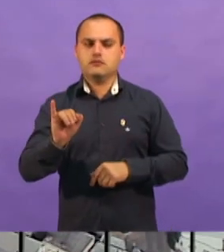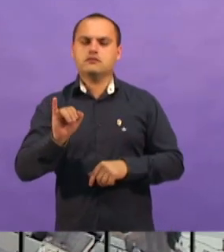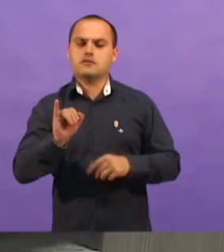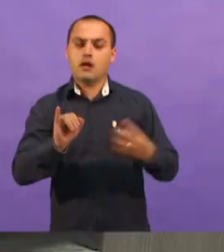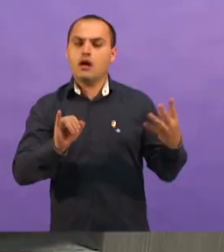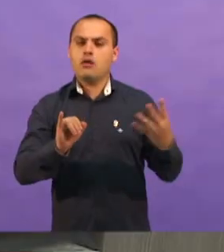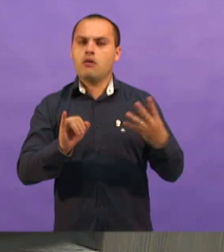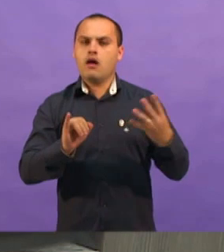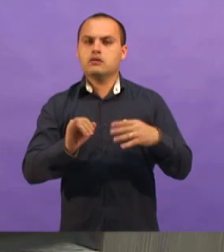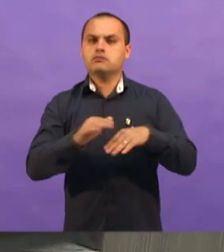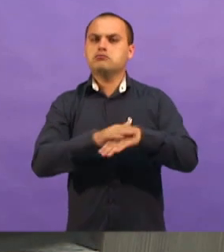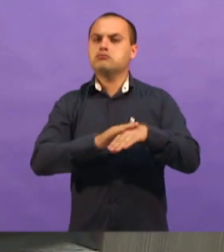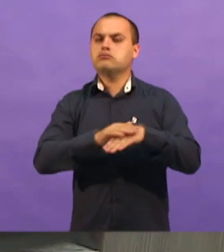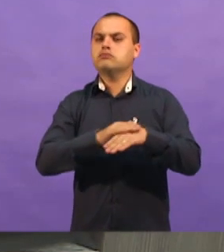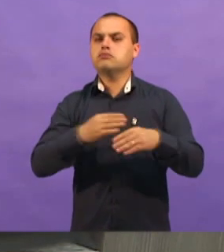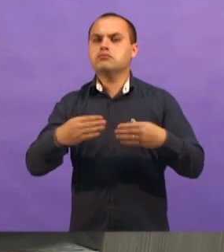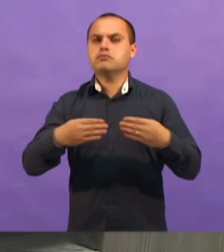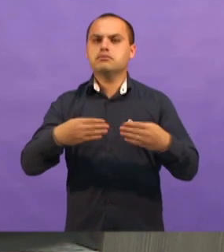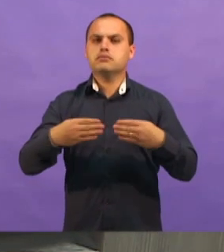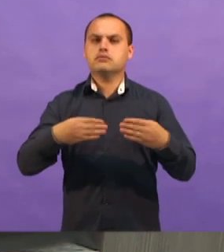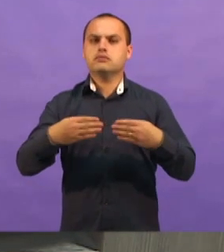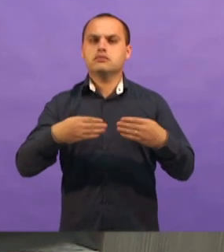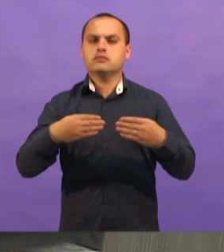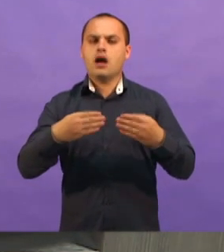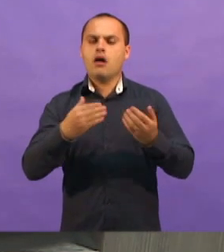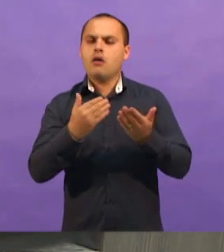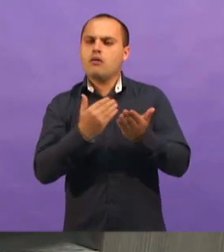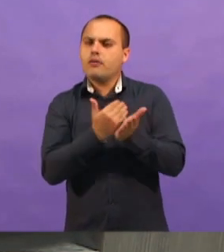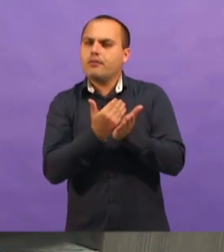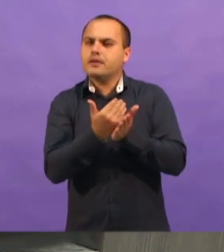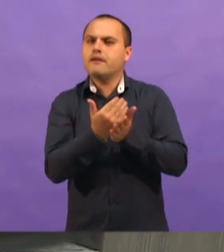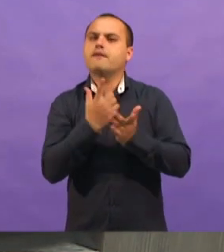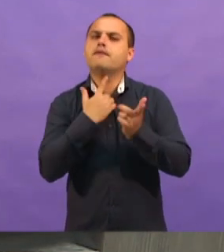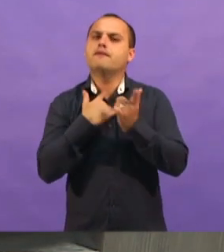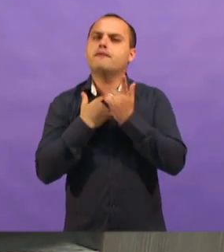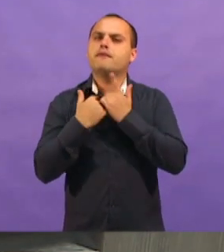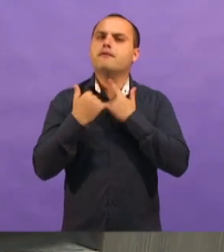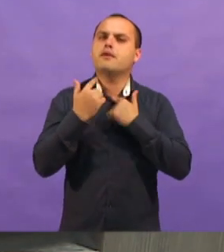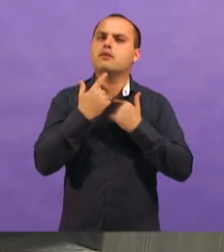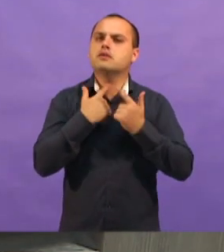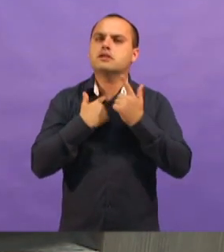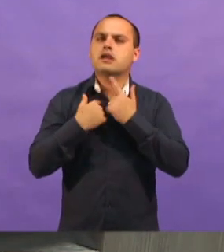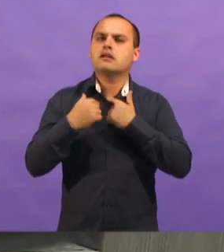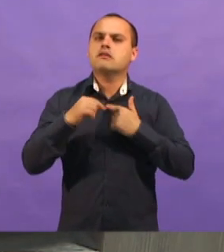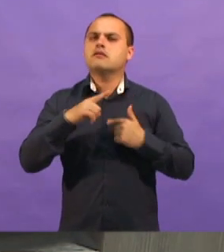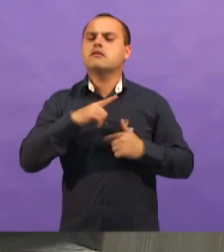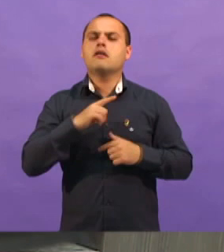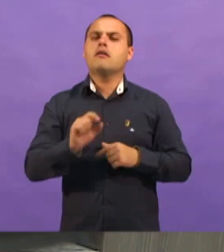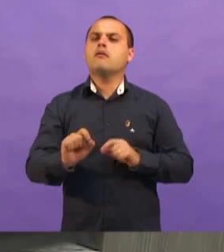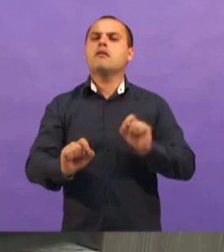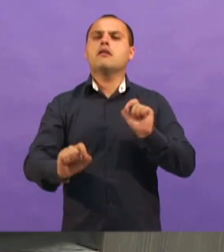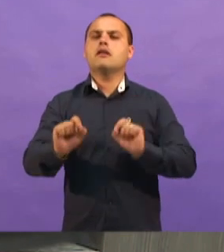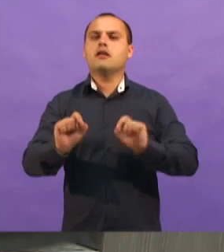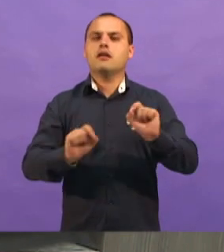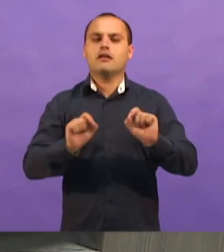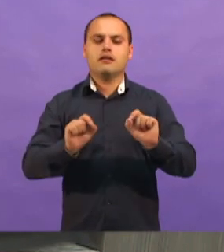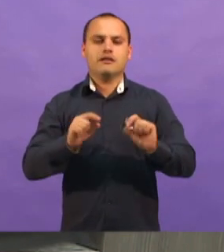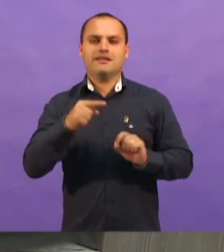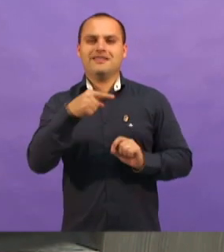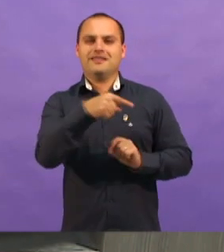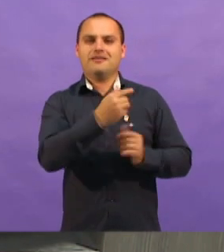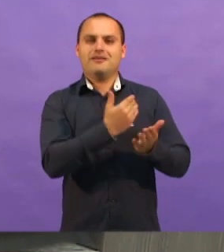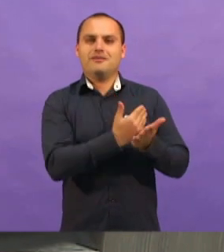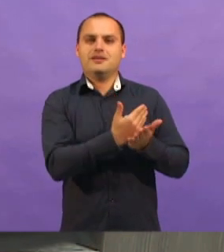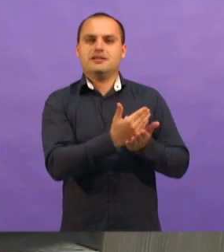conversando e trocando ideias, alavancaram essa vontade que gerou essa ação que perdura